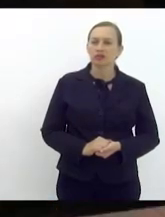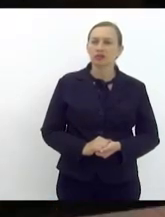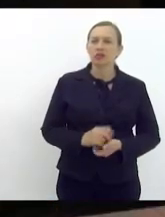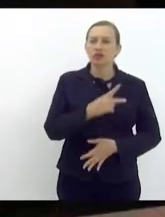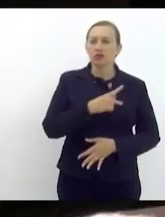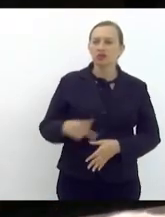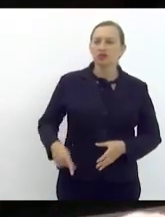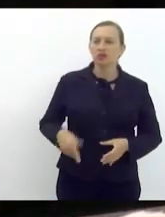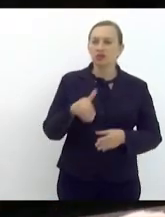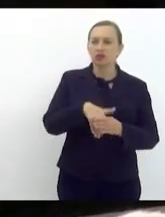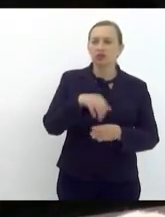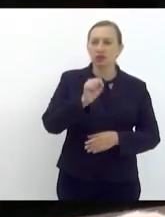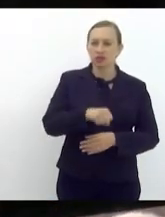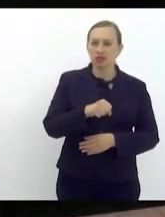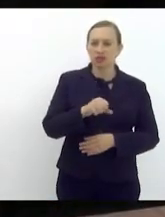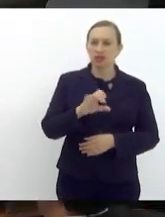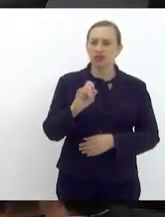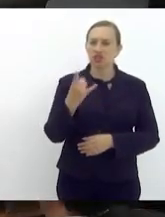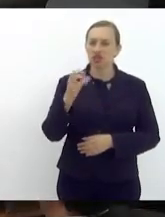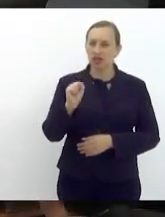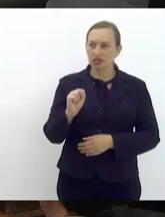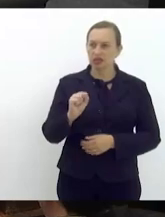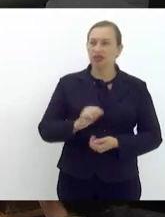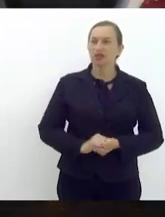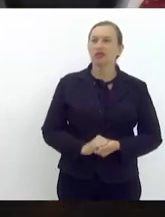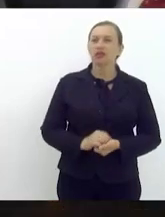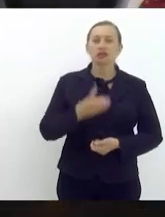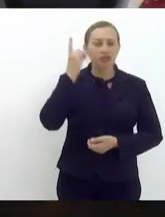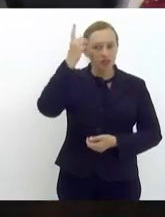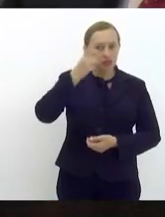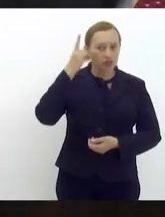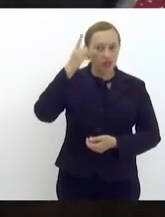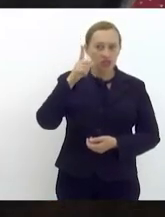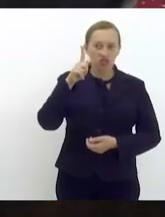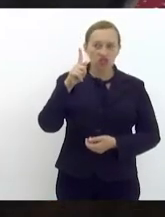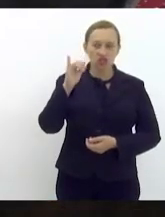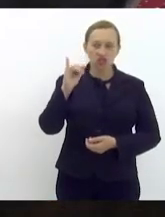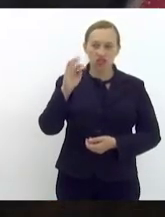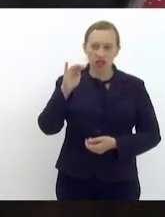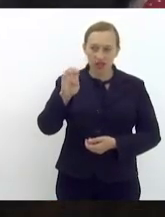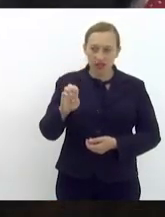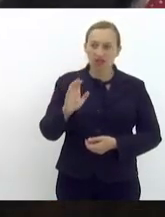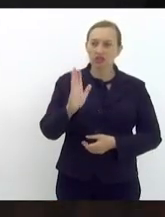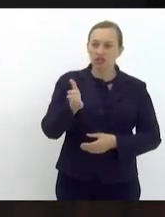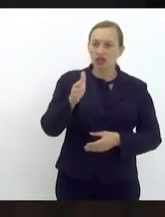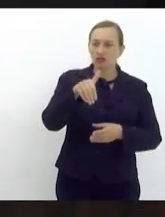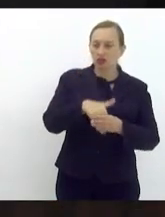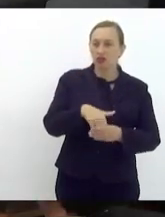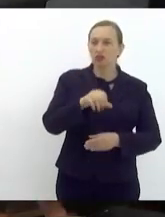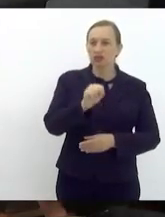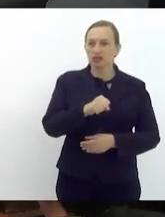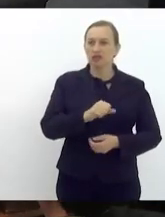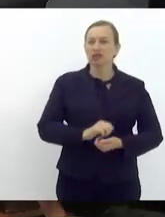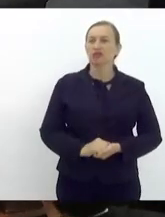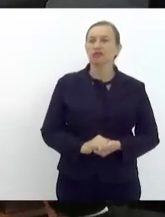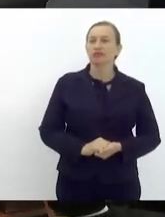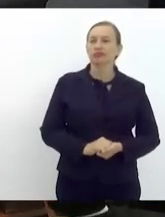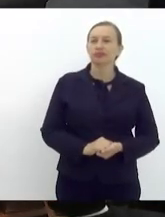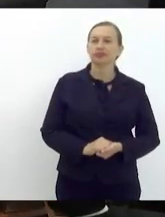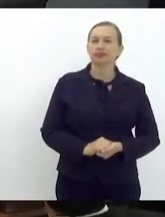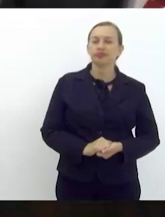Presidente, meu voto é sim para Charles Batista. Deputada Gisele Monteiro deixou consignado o voto.